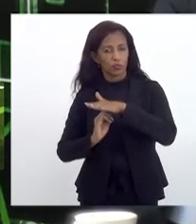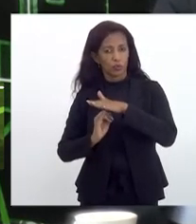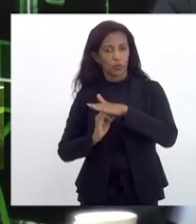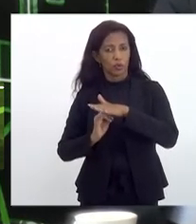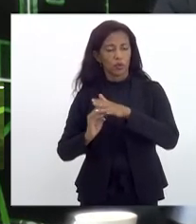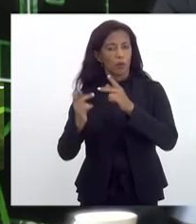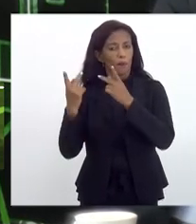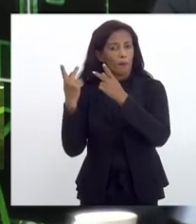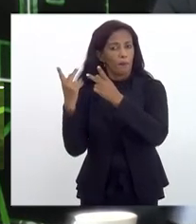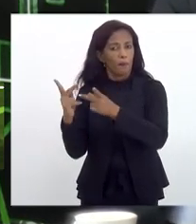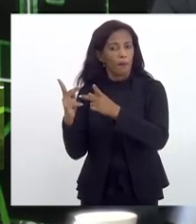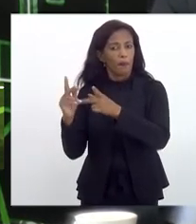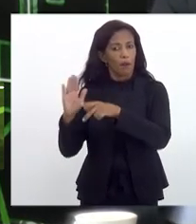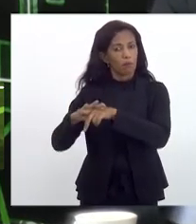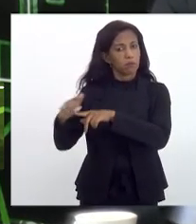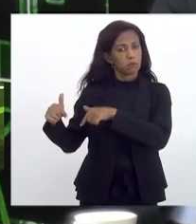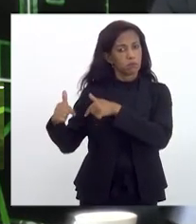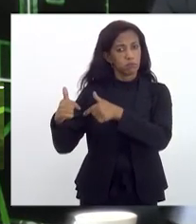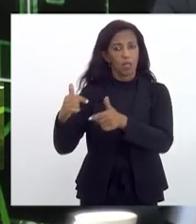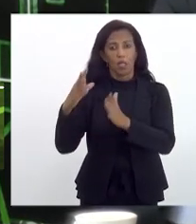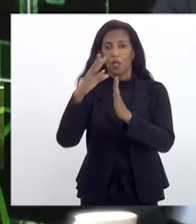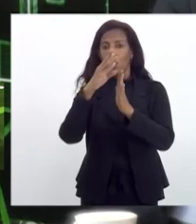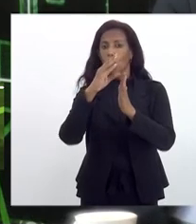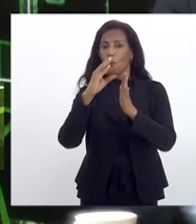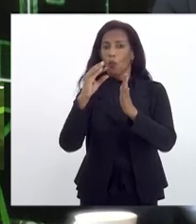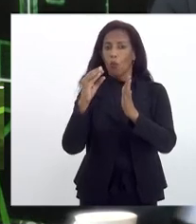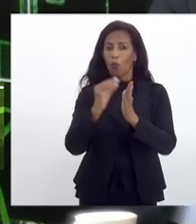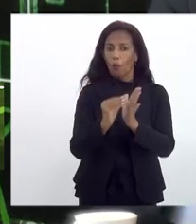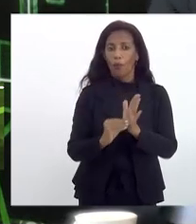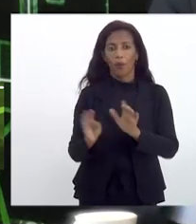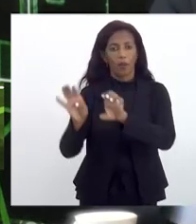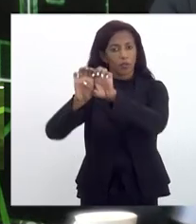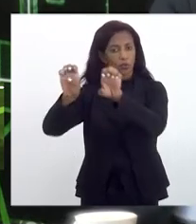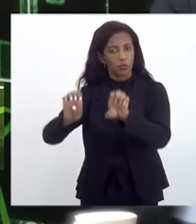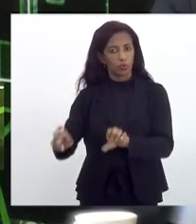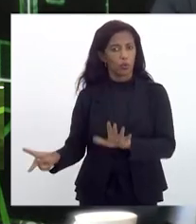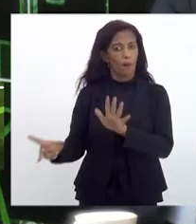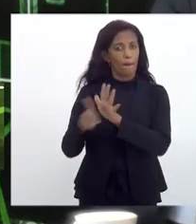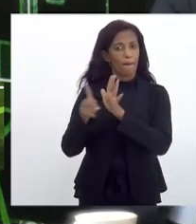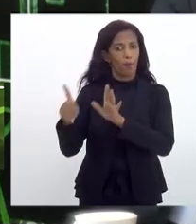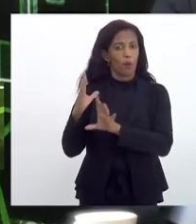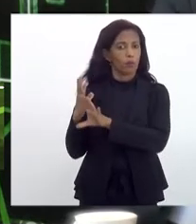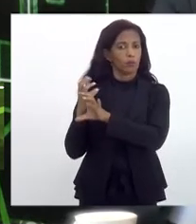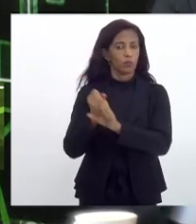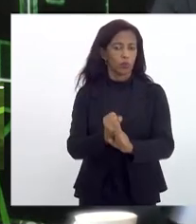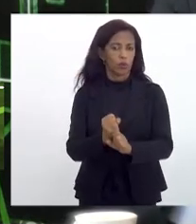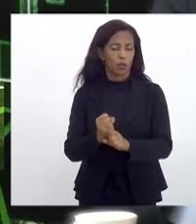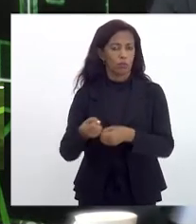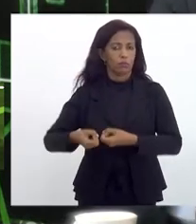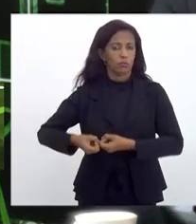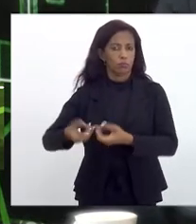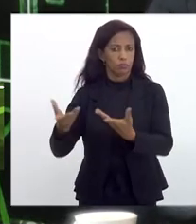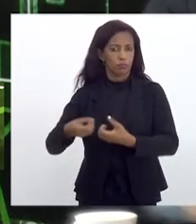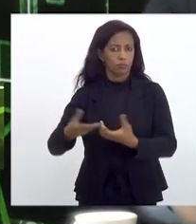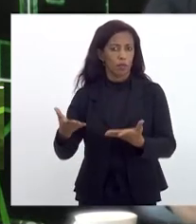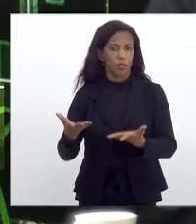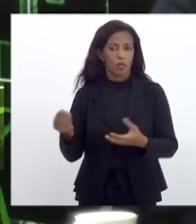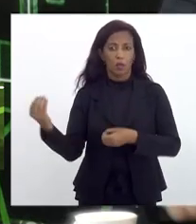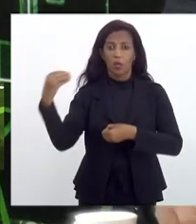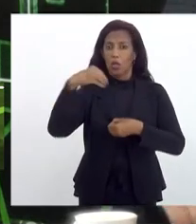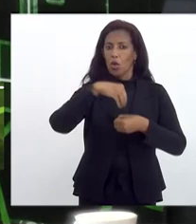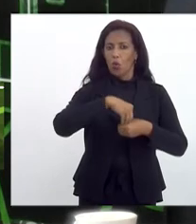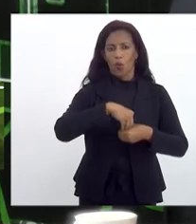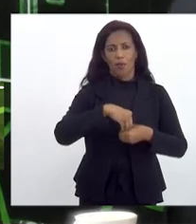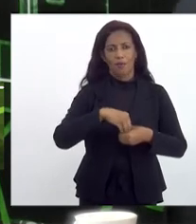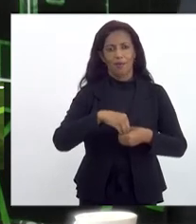para fazer, então, ele não compõe, ele compõe a estrutura do próprio, do total das despesas, né? Então, ele não entra